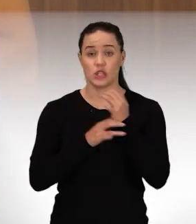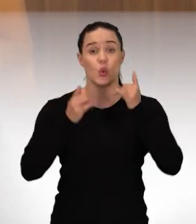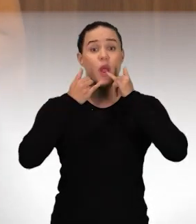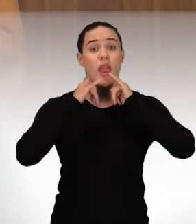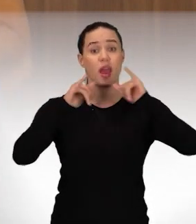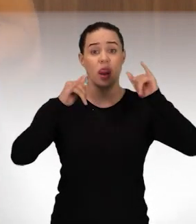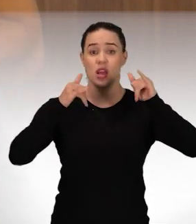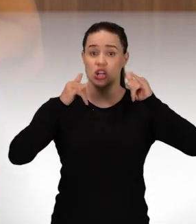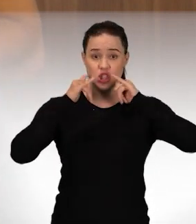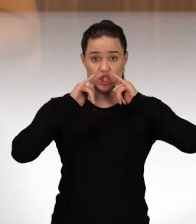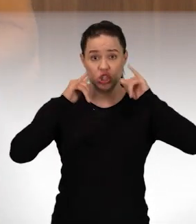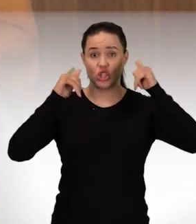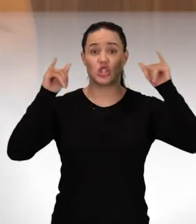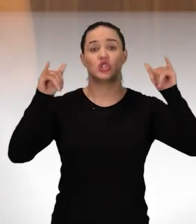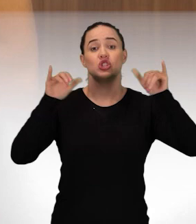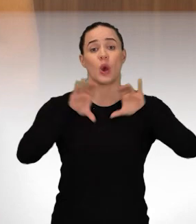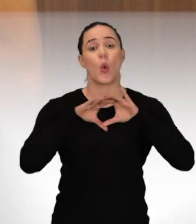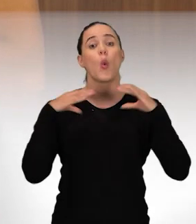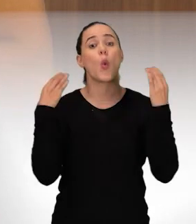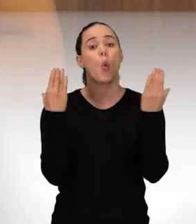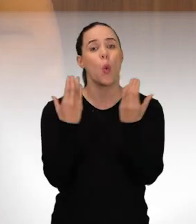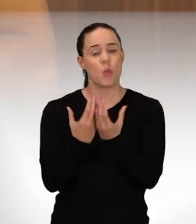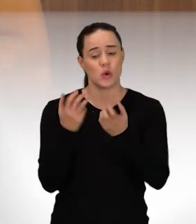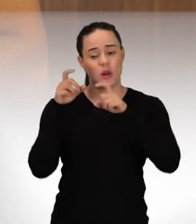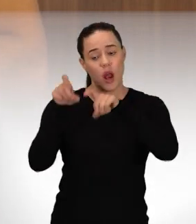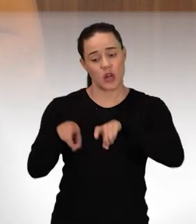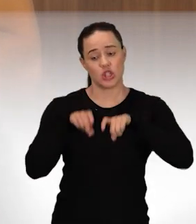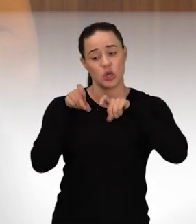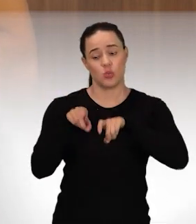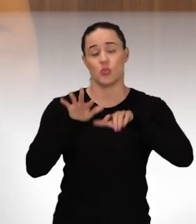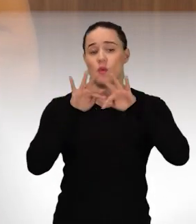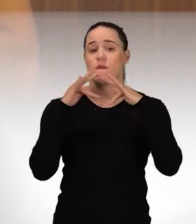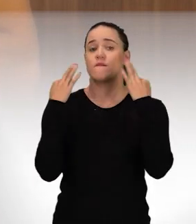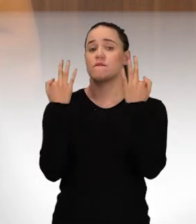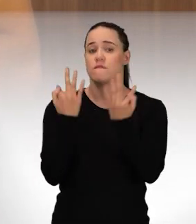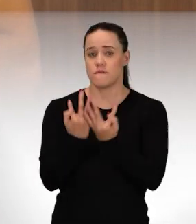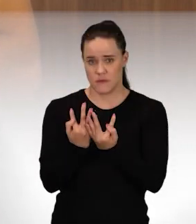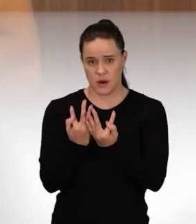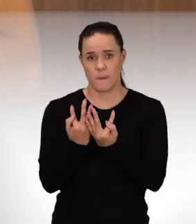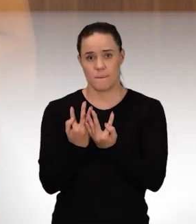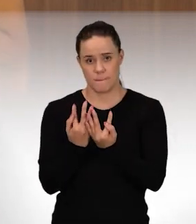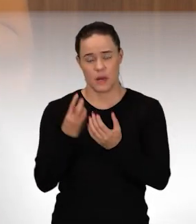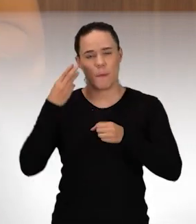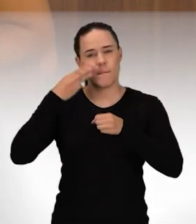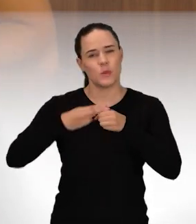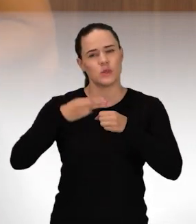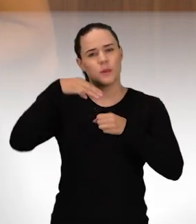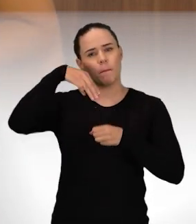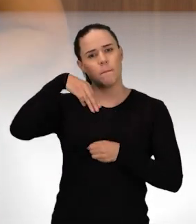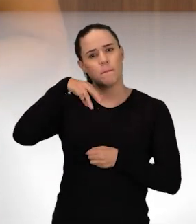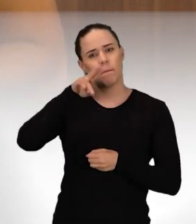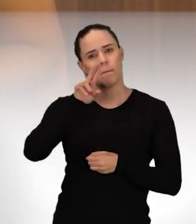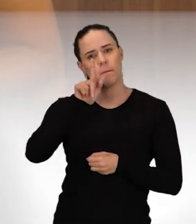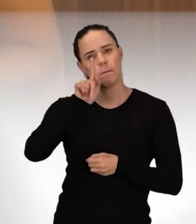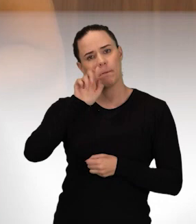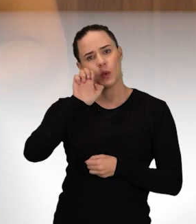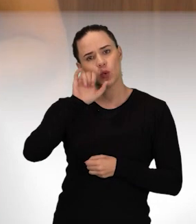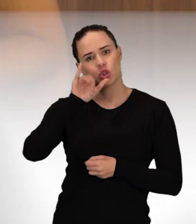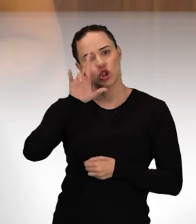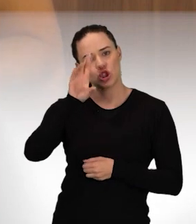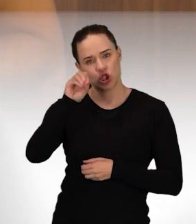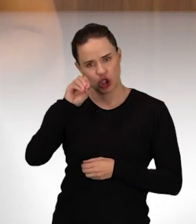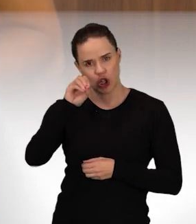de energia elétrica a comunidades de agricultores familiares, que fica no município de Mojeiro, no interior do